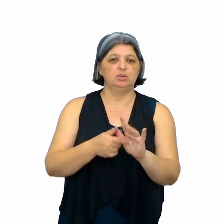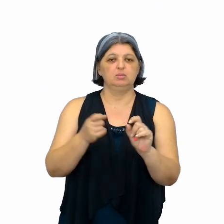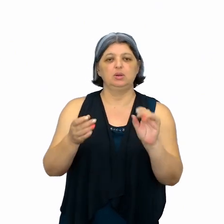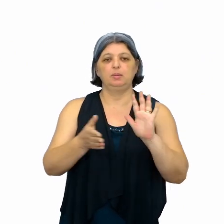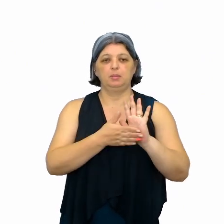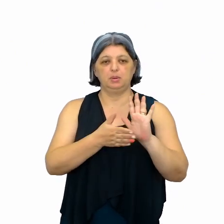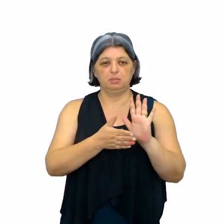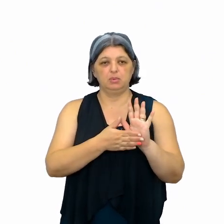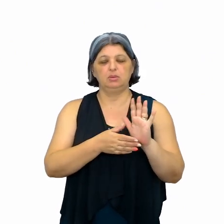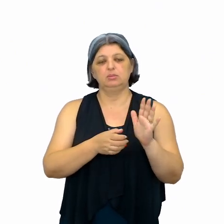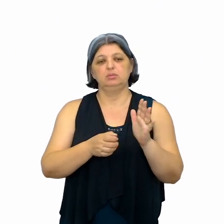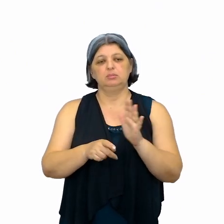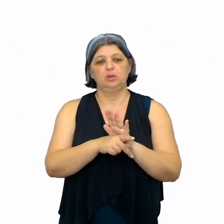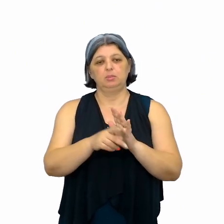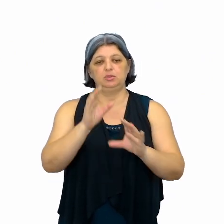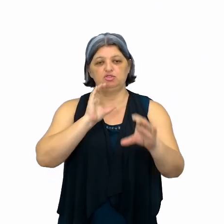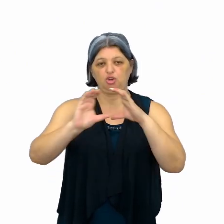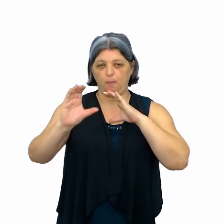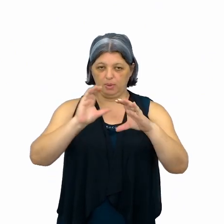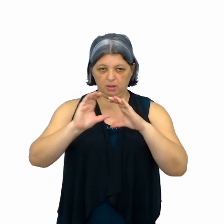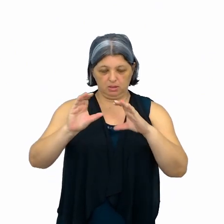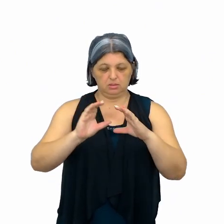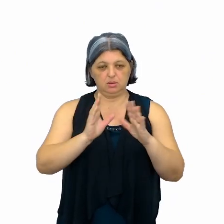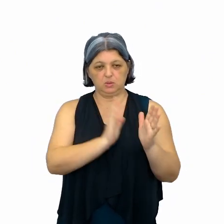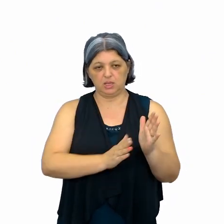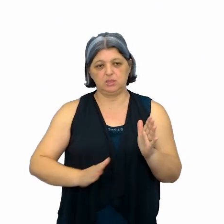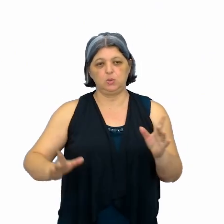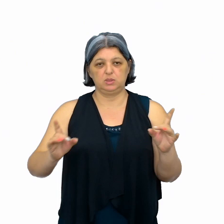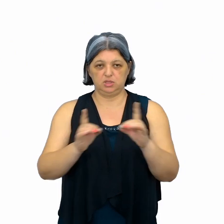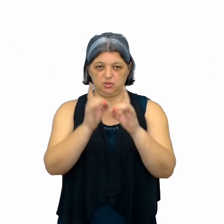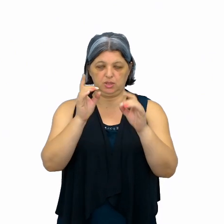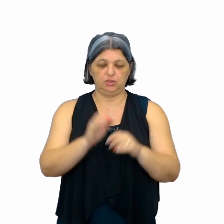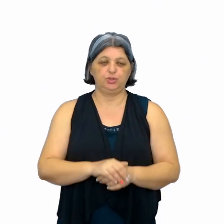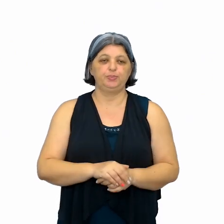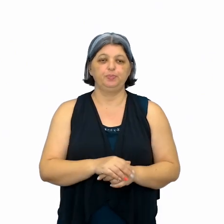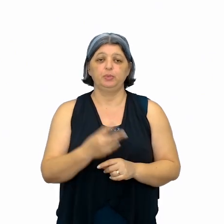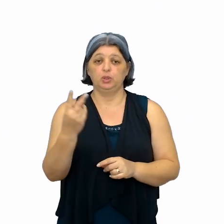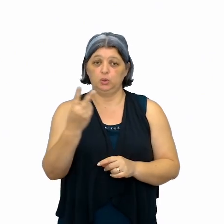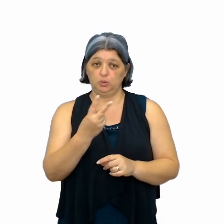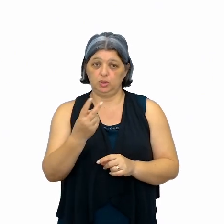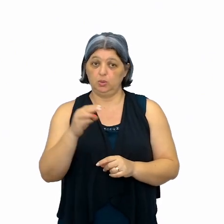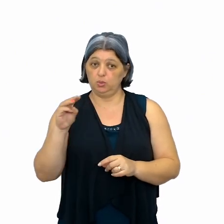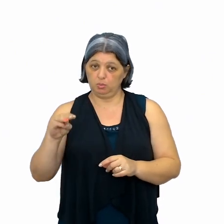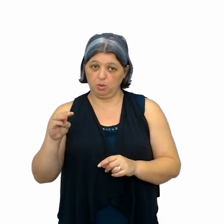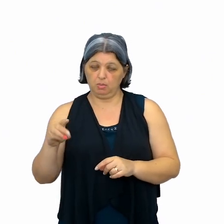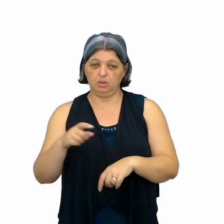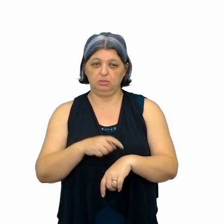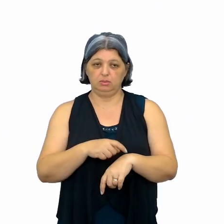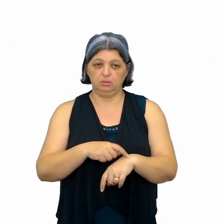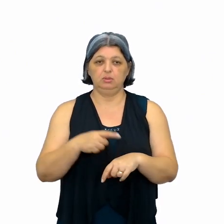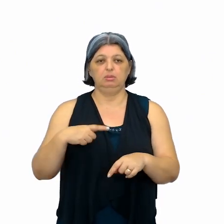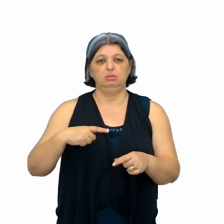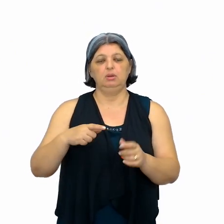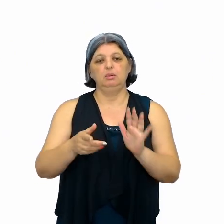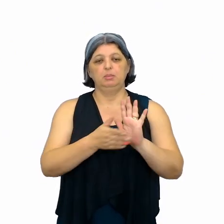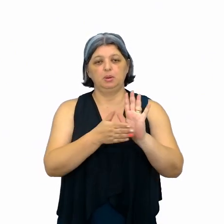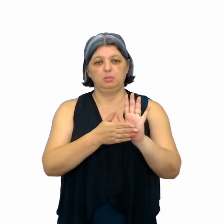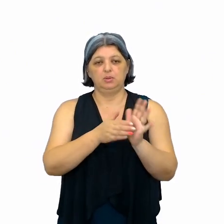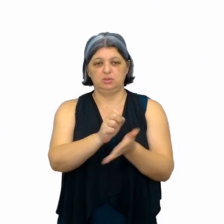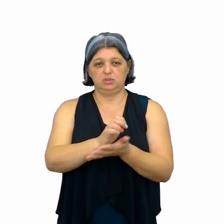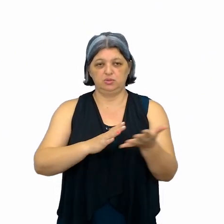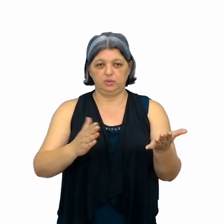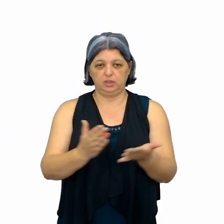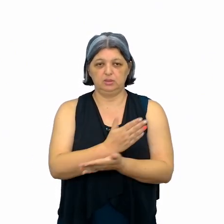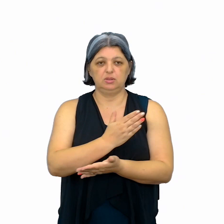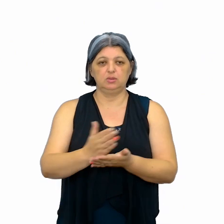propósitos didáticos e comunicativos dessa sequência didática. No segundo momento, poremos uma lupa em algumas atividades, a